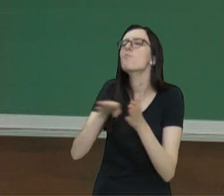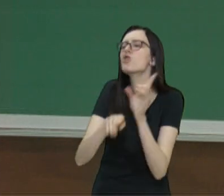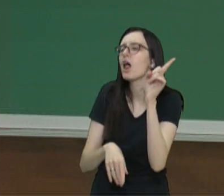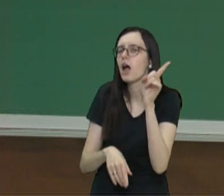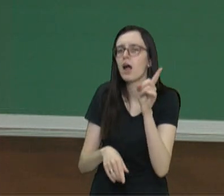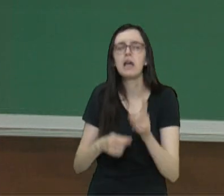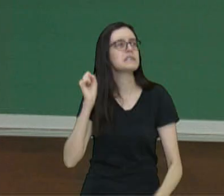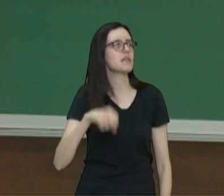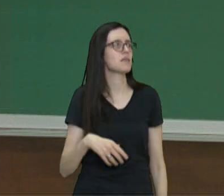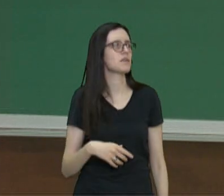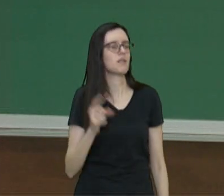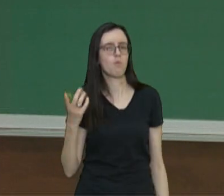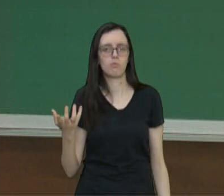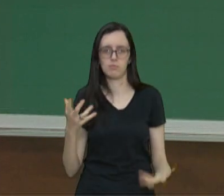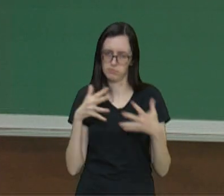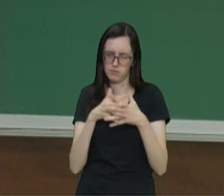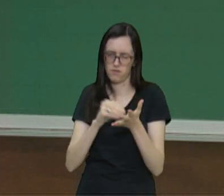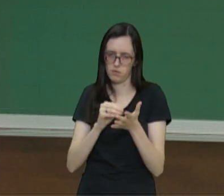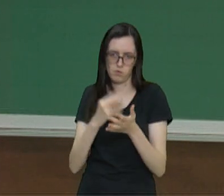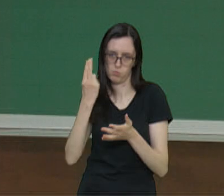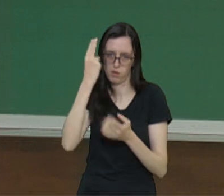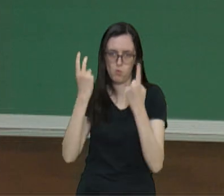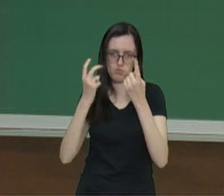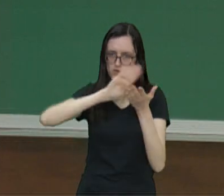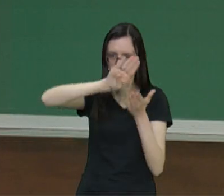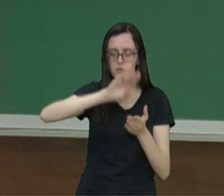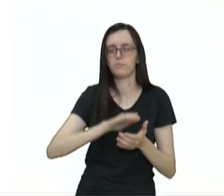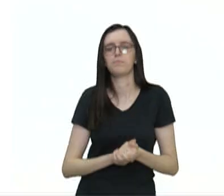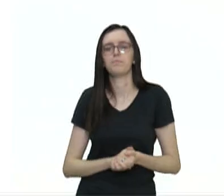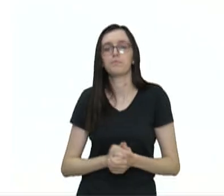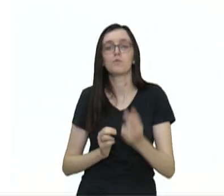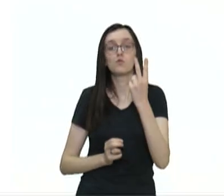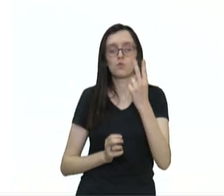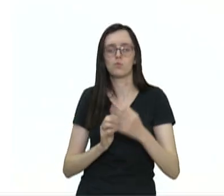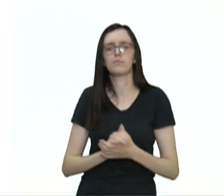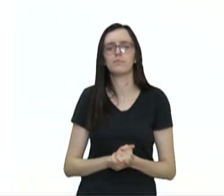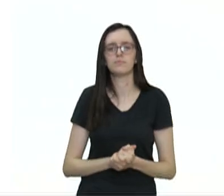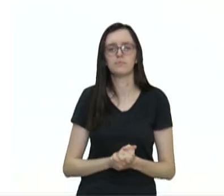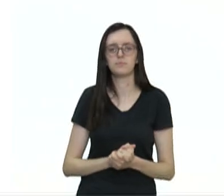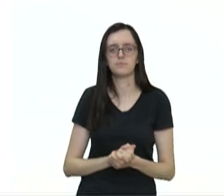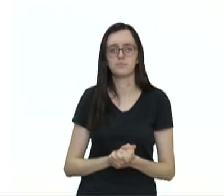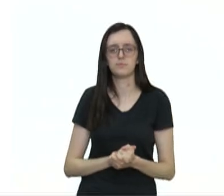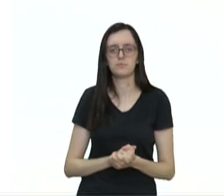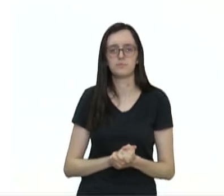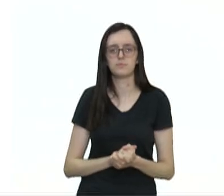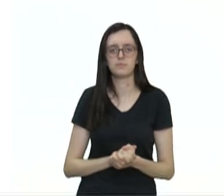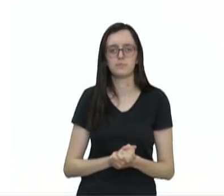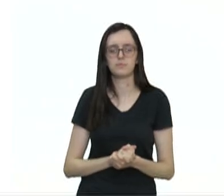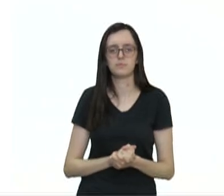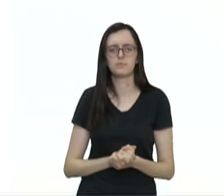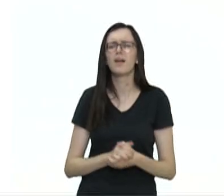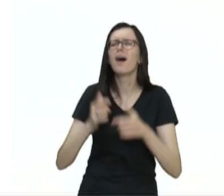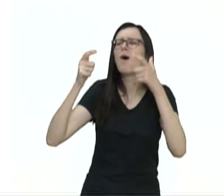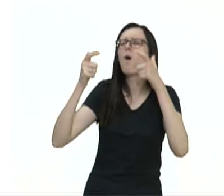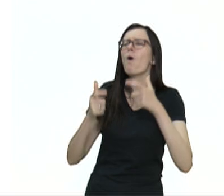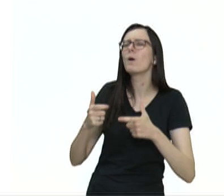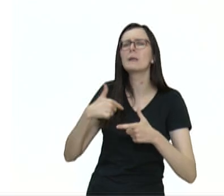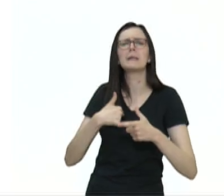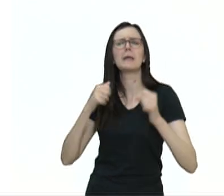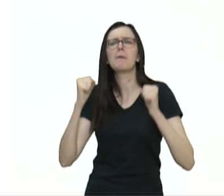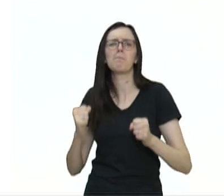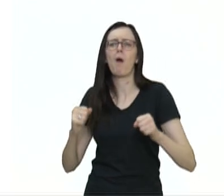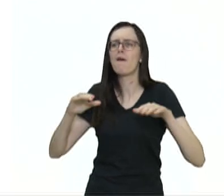fala sim? Não? Acho que não dá. A segunda, where can I stay near there? Onde eu